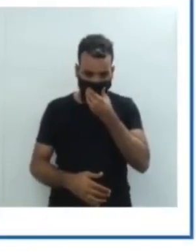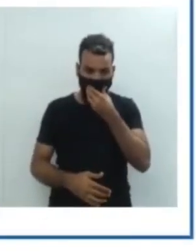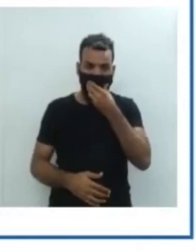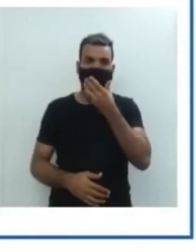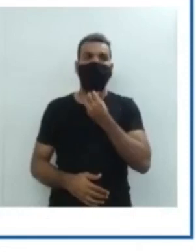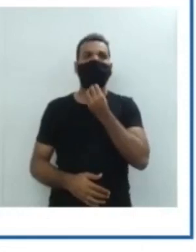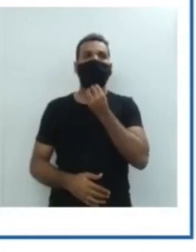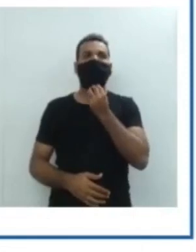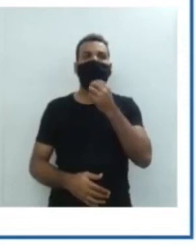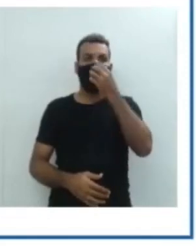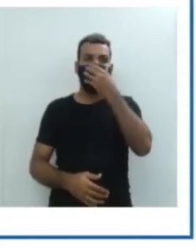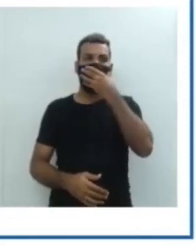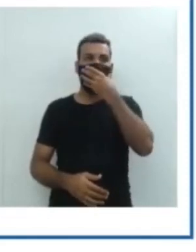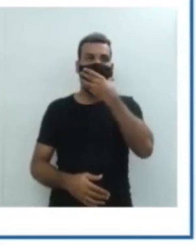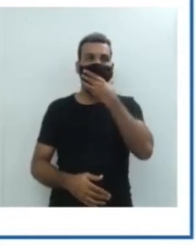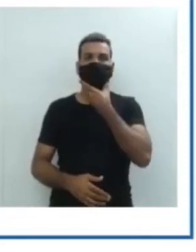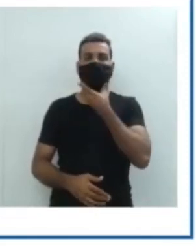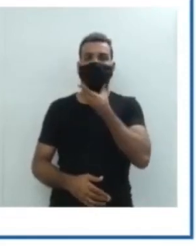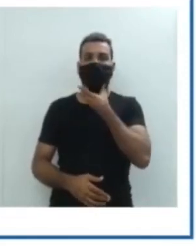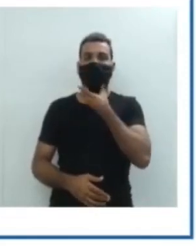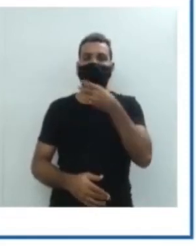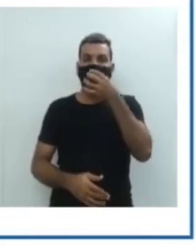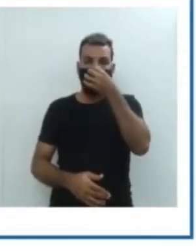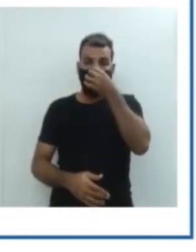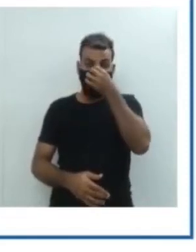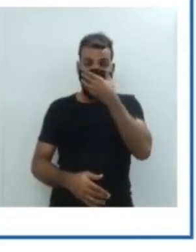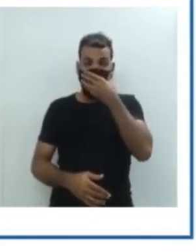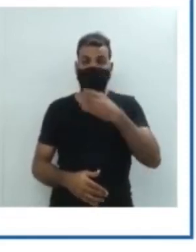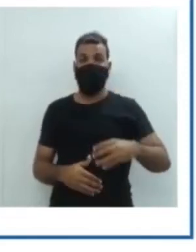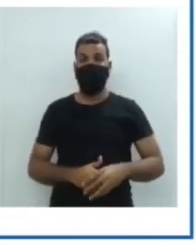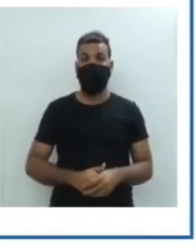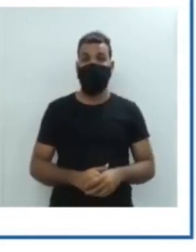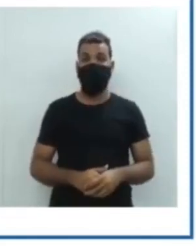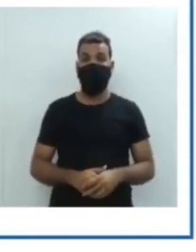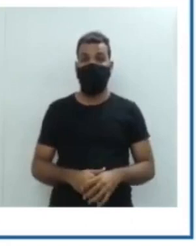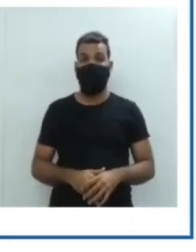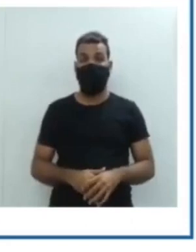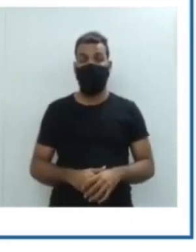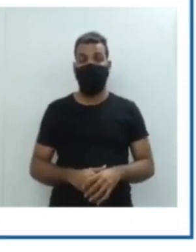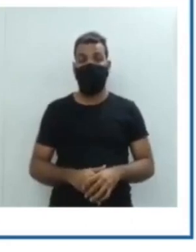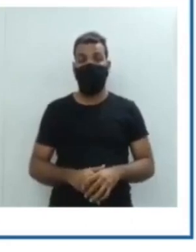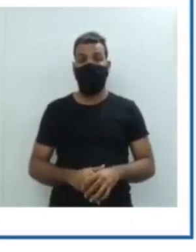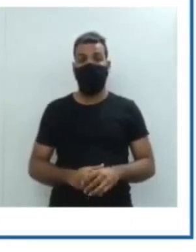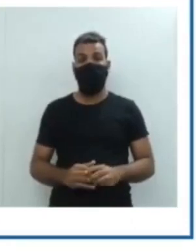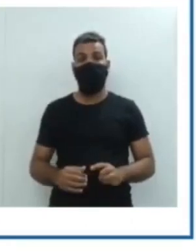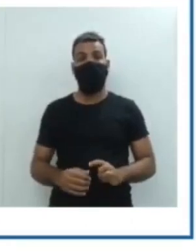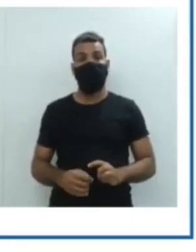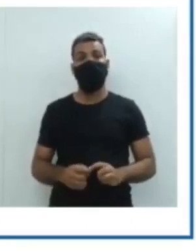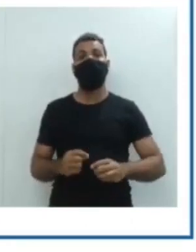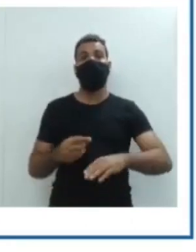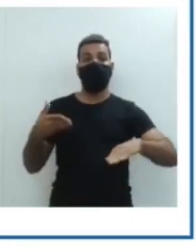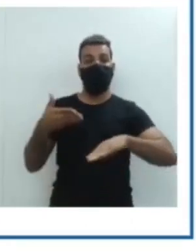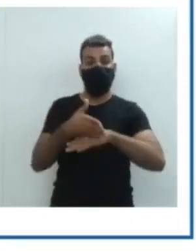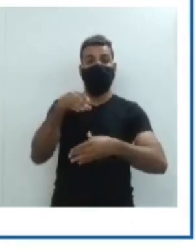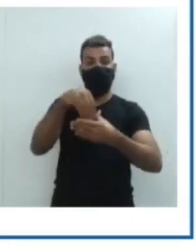é por fim Aqui está a nossa aplicação para acessar a aplicação você precisa acessar esse endereço interno